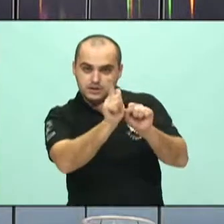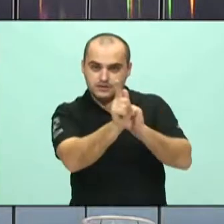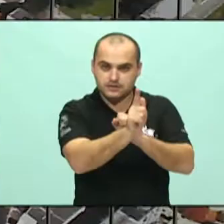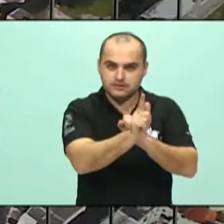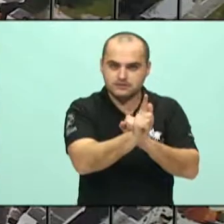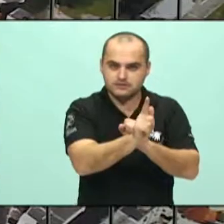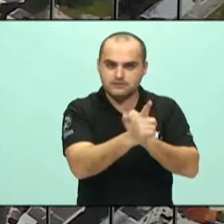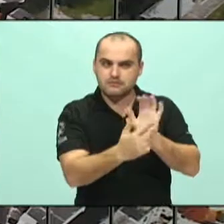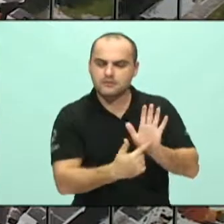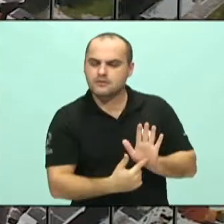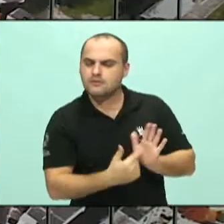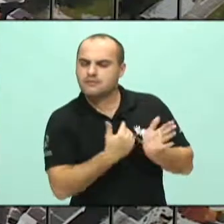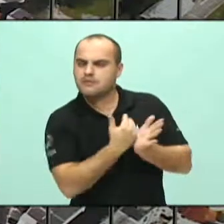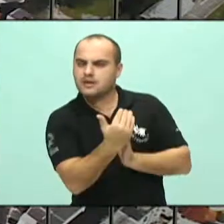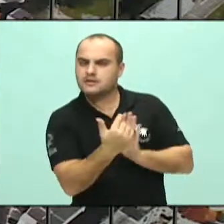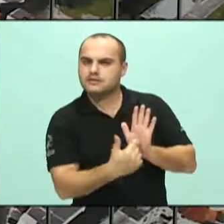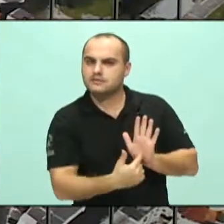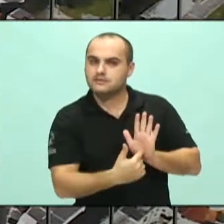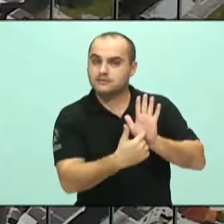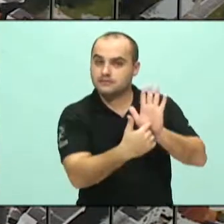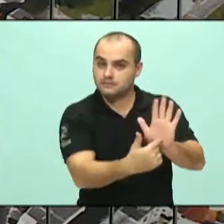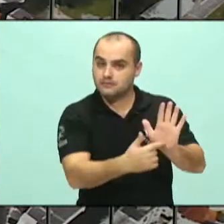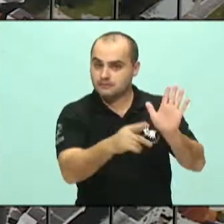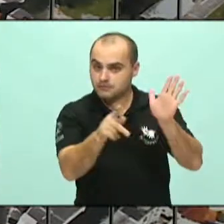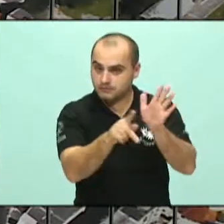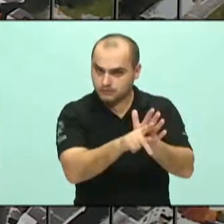nas cartas náuticas